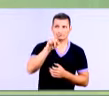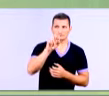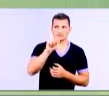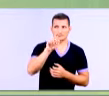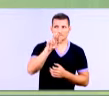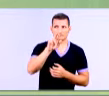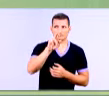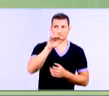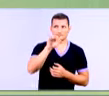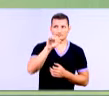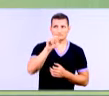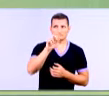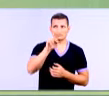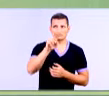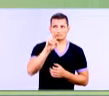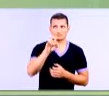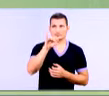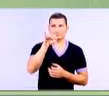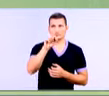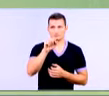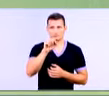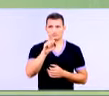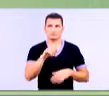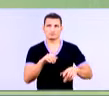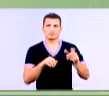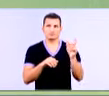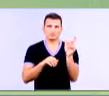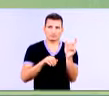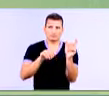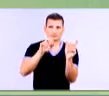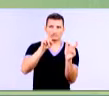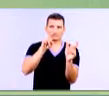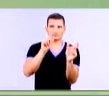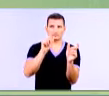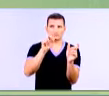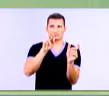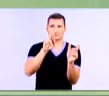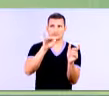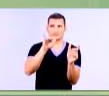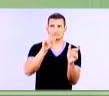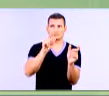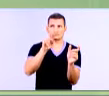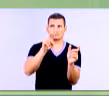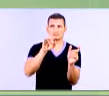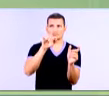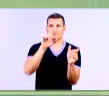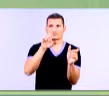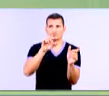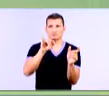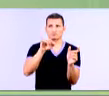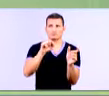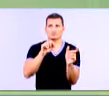Ao se declarar uma variável, o tipo de dados vem antes do nome da variável.